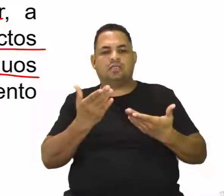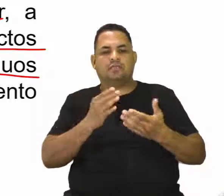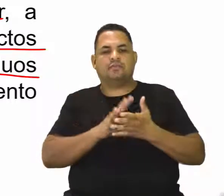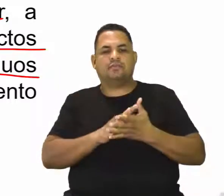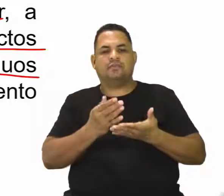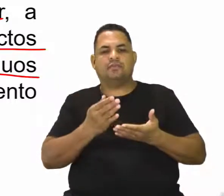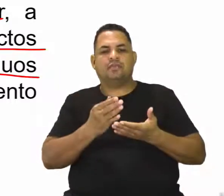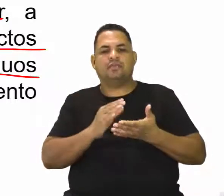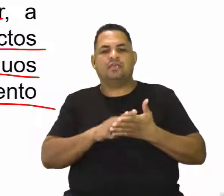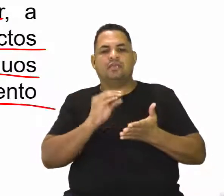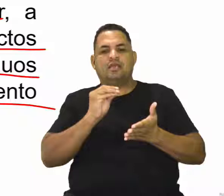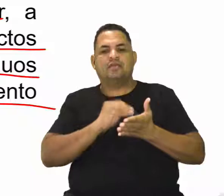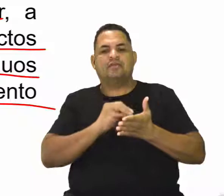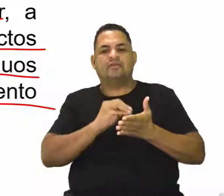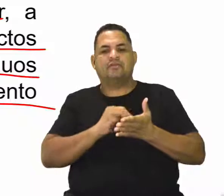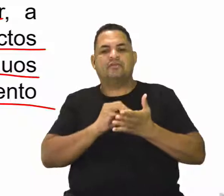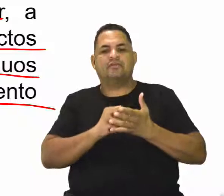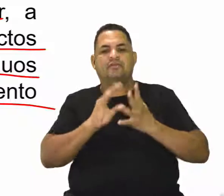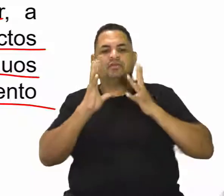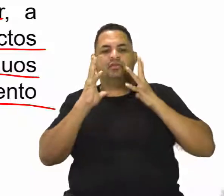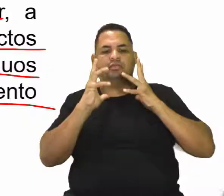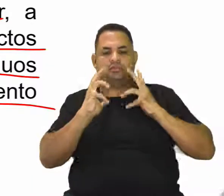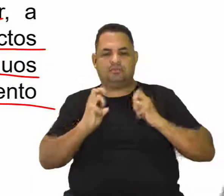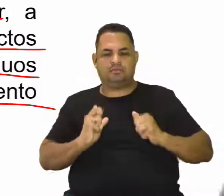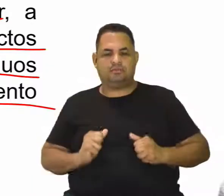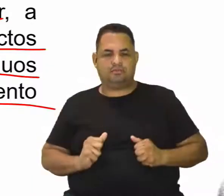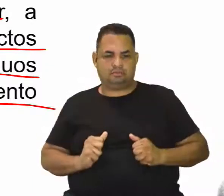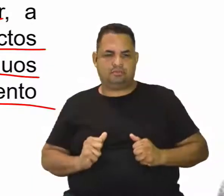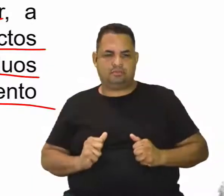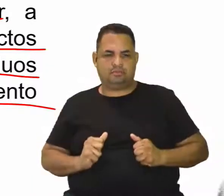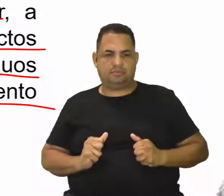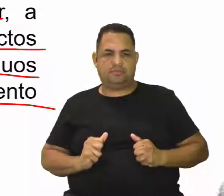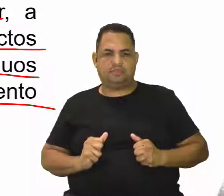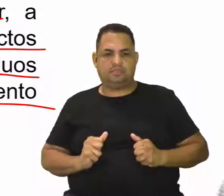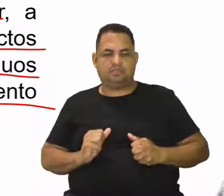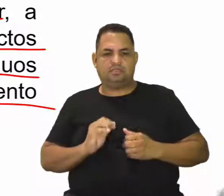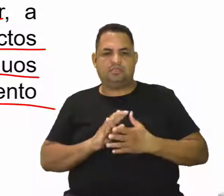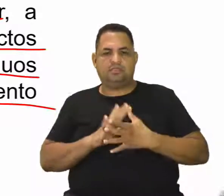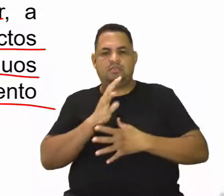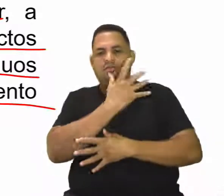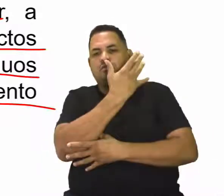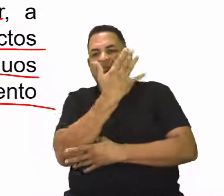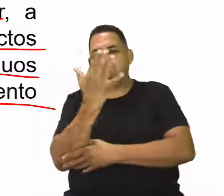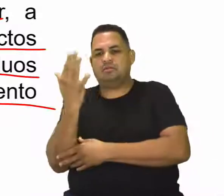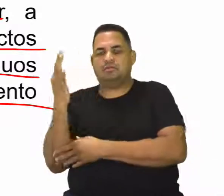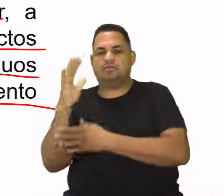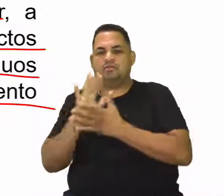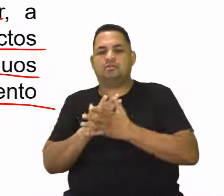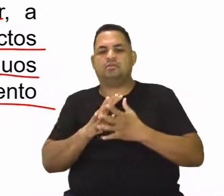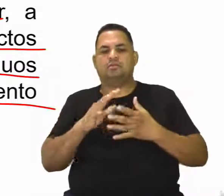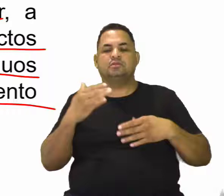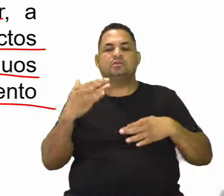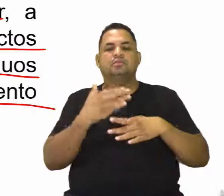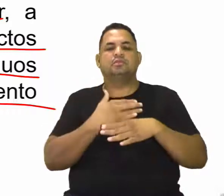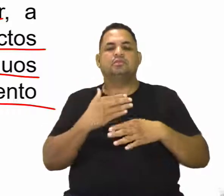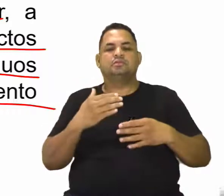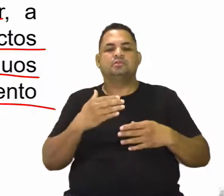da ausência do saneamento ambiental. Aí você vê cidades que são